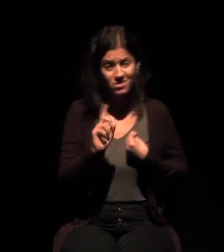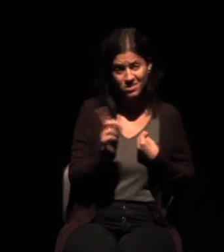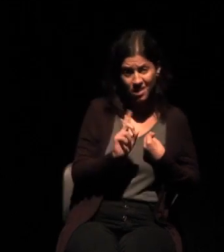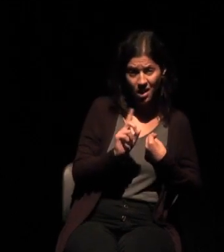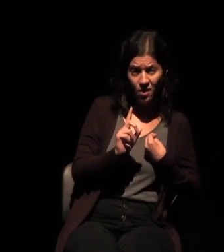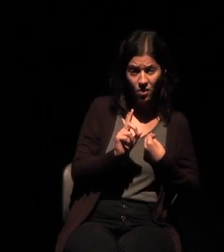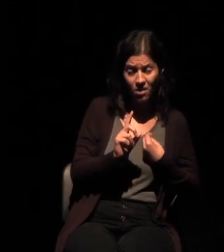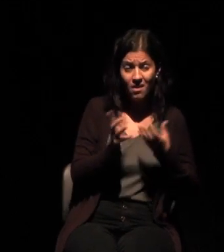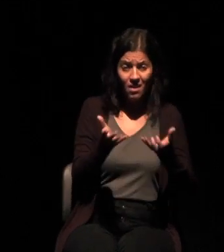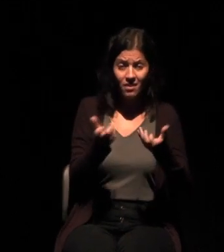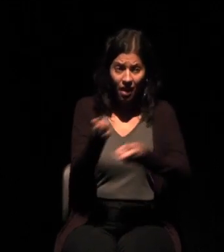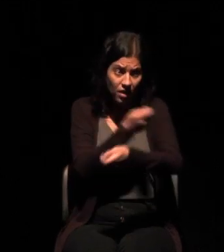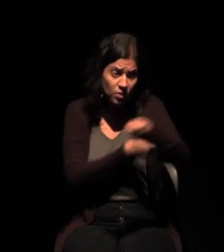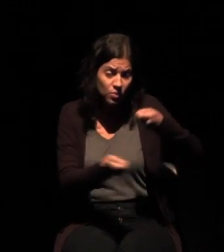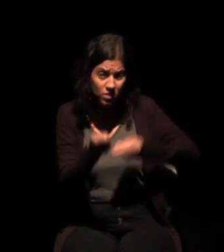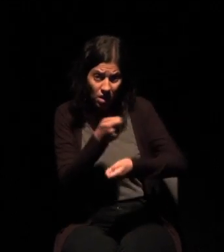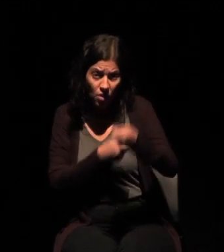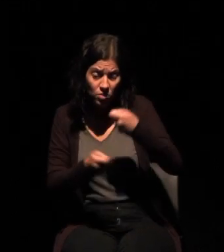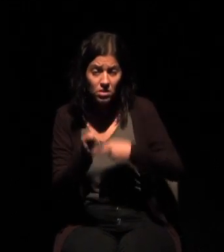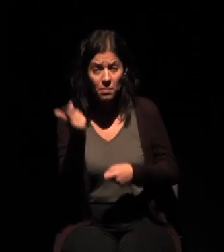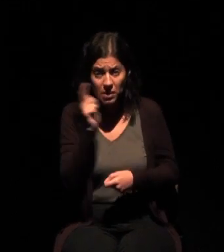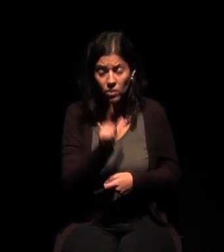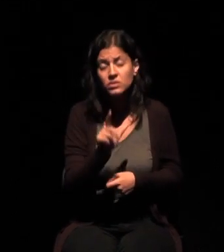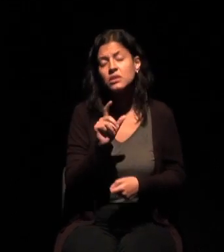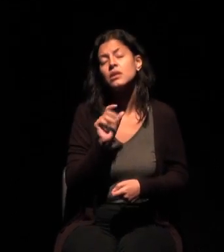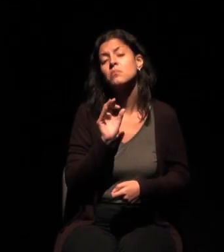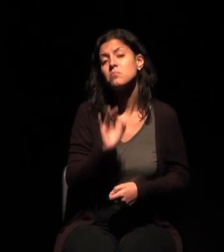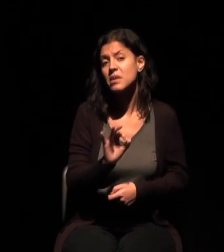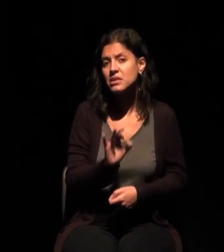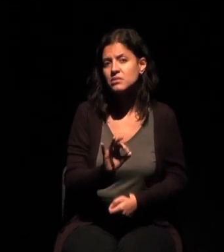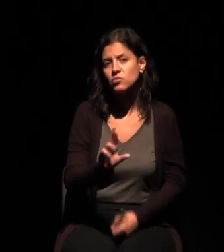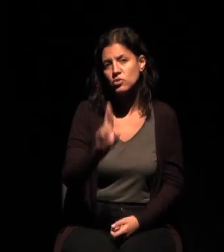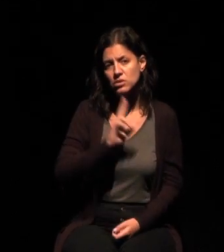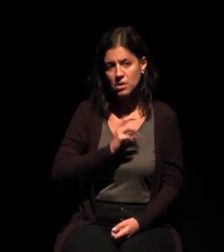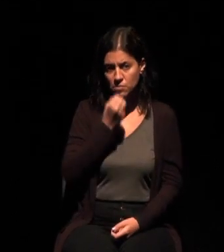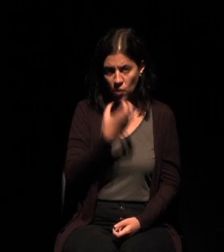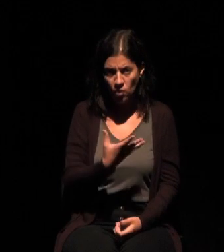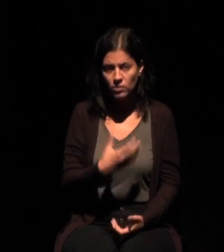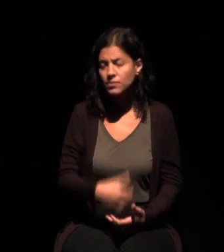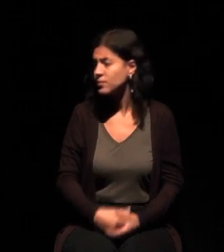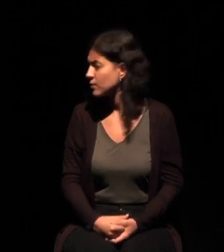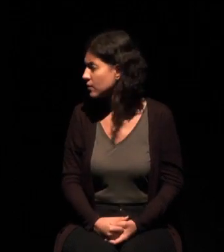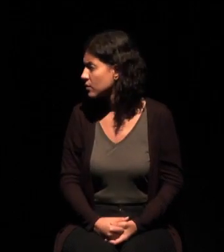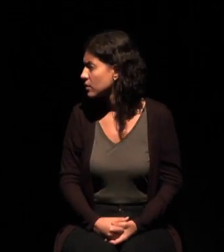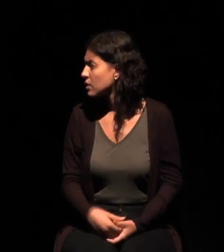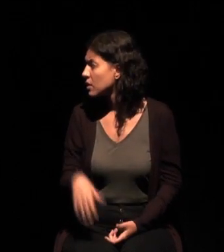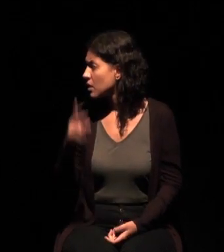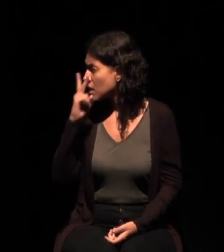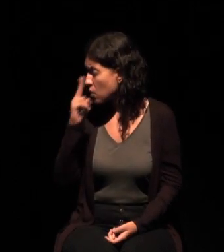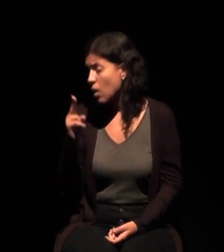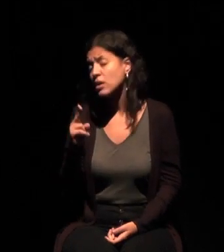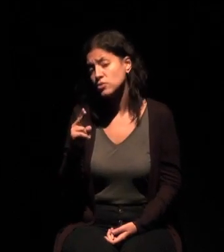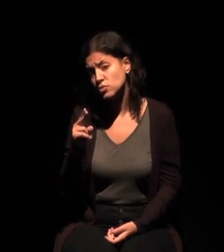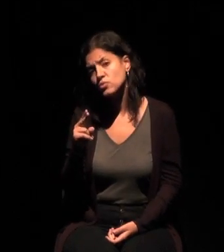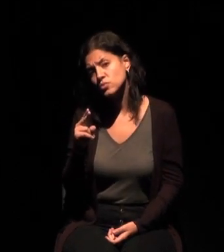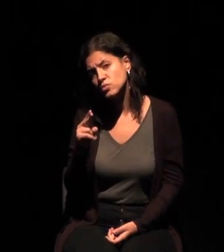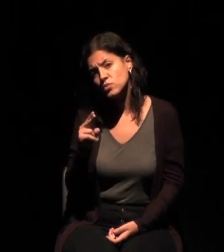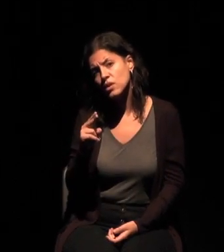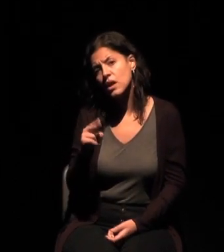negociar para ter o resultado pretendido e pra mim nesse sentido acho que o facto é que é o